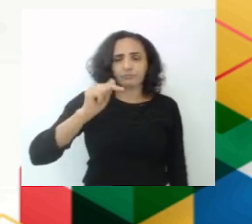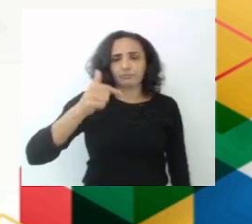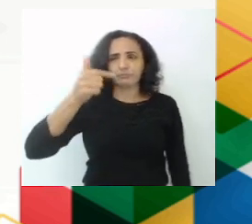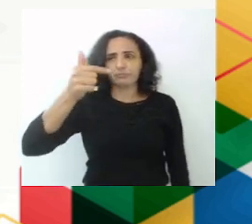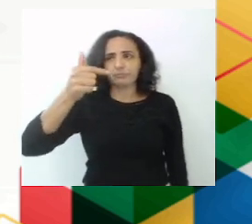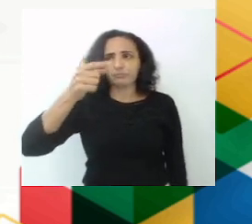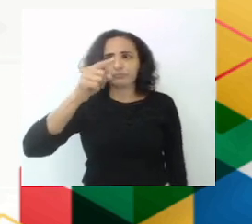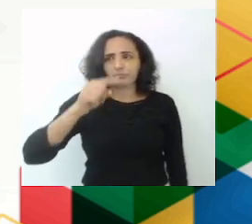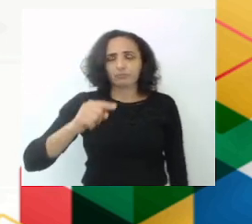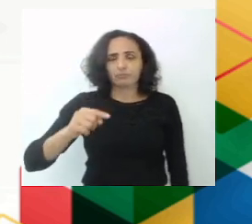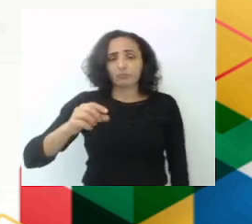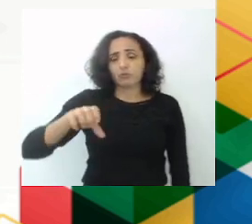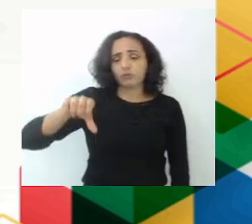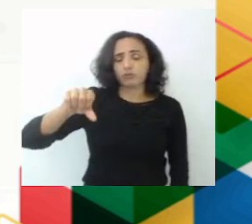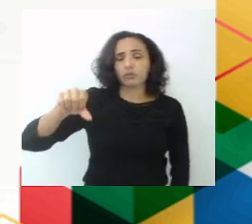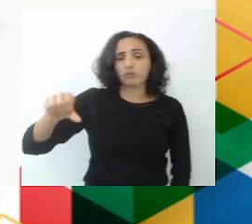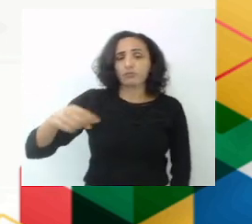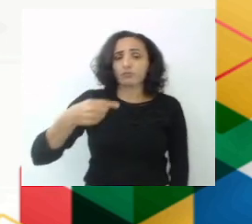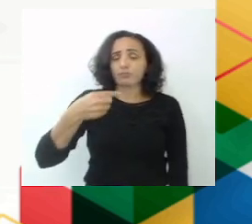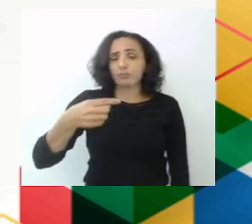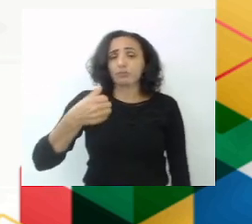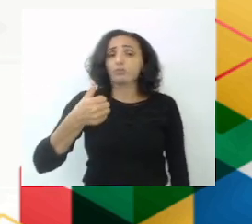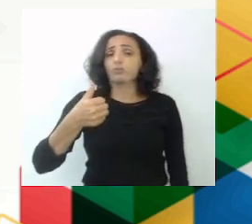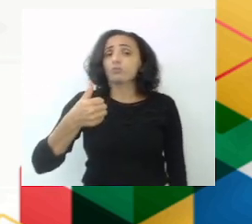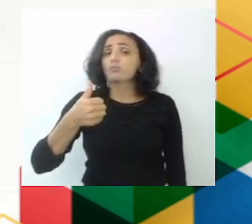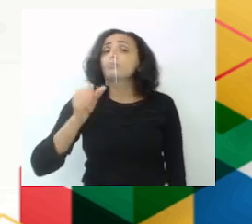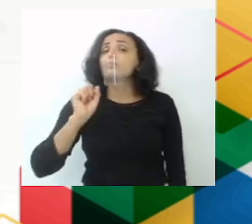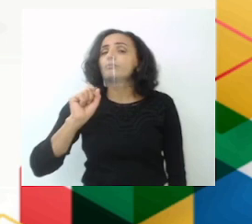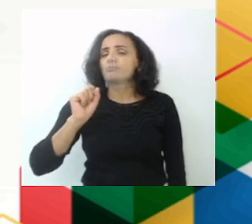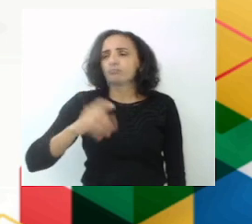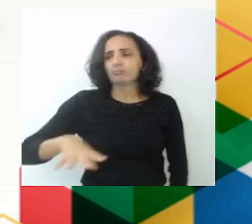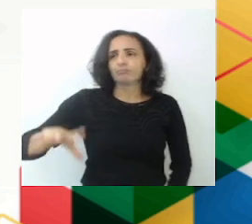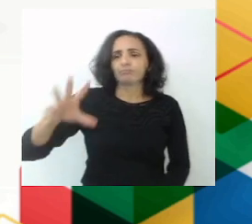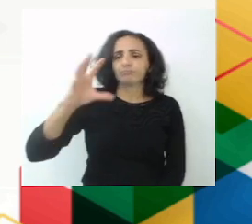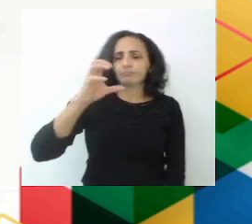9. 9 menos 1 dá 8. Então, você